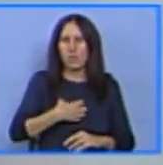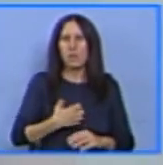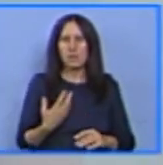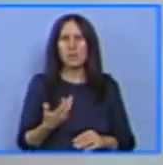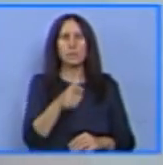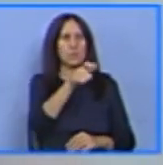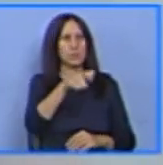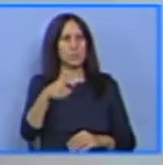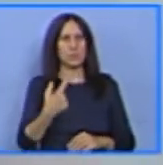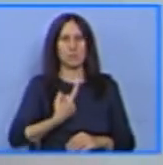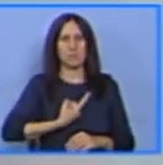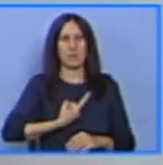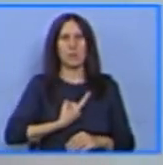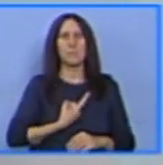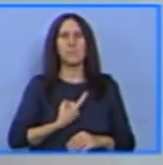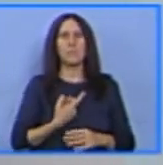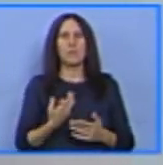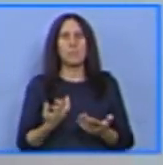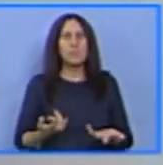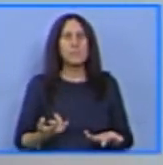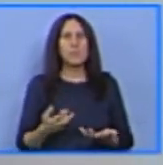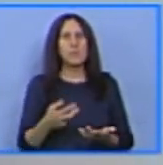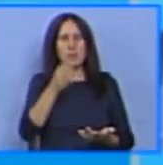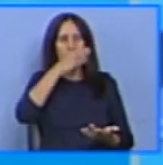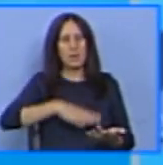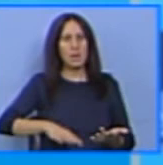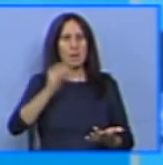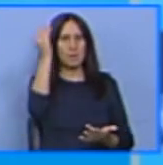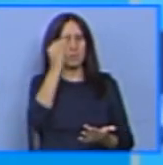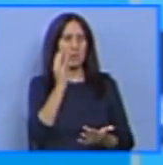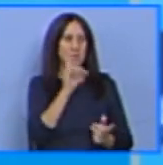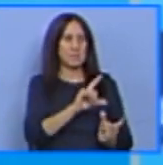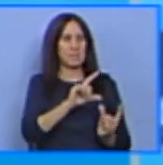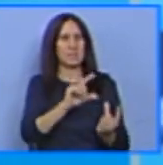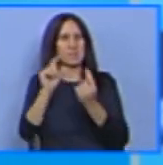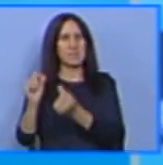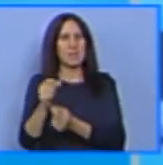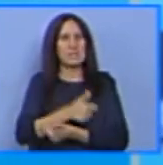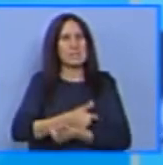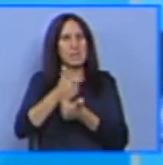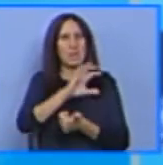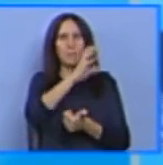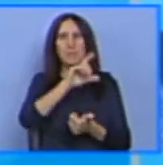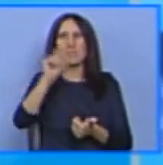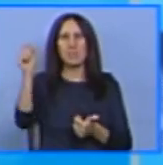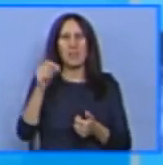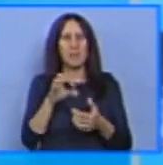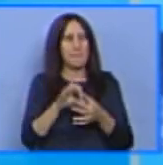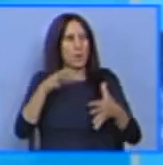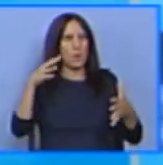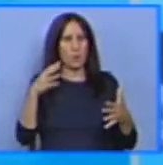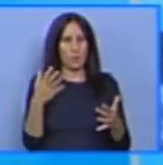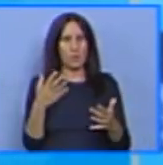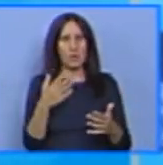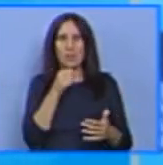pessoas são forçadas a sair do campo, a ir para as cidades, a ir para outros países, portanto, desenraizadas,